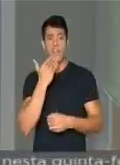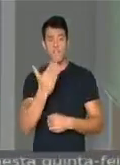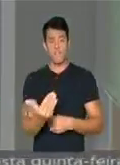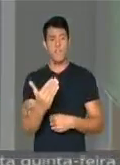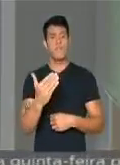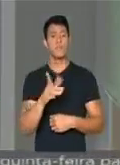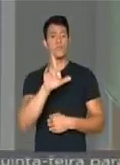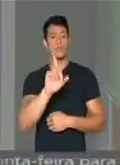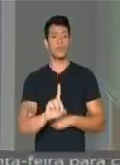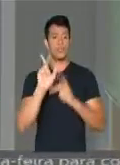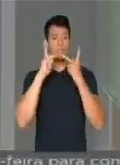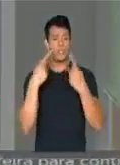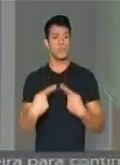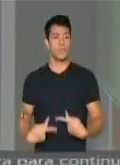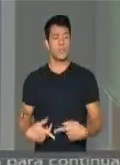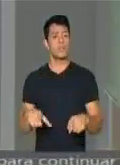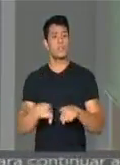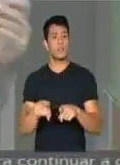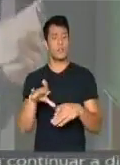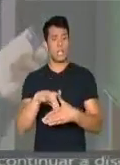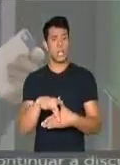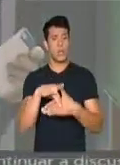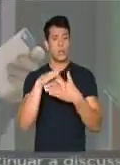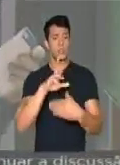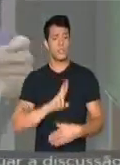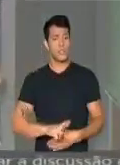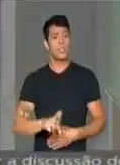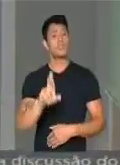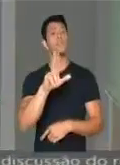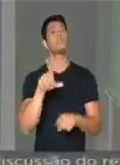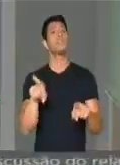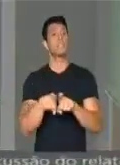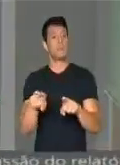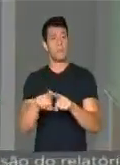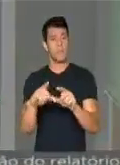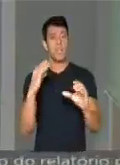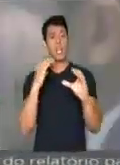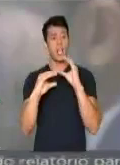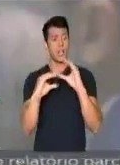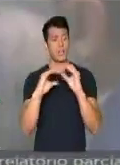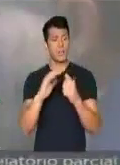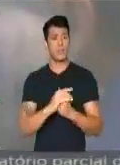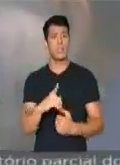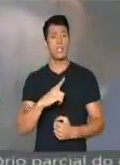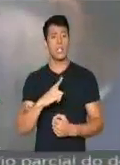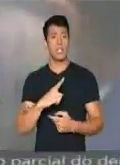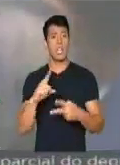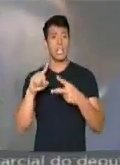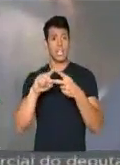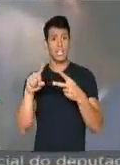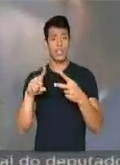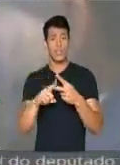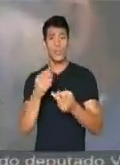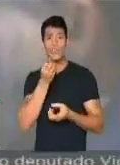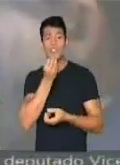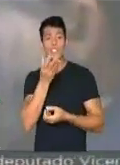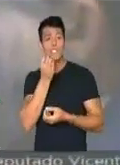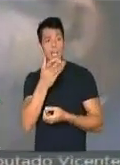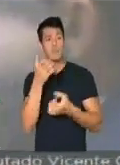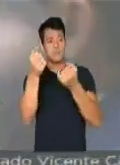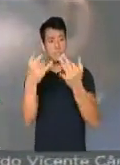e é uma liderança religiosa, além de grande cantor. E há dois ditados populares que falam em